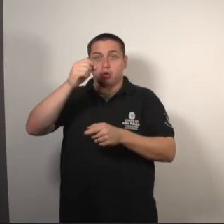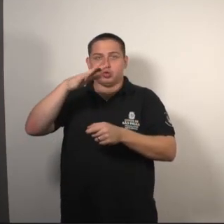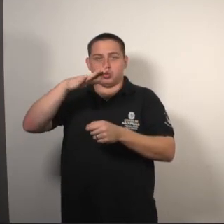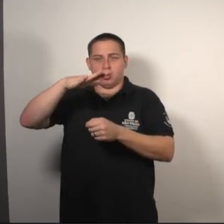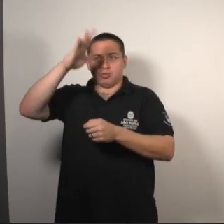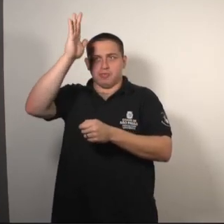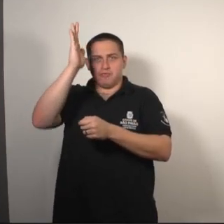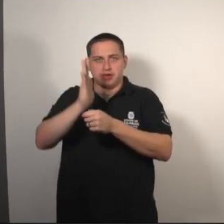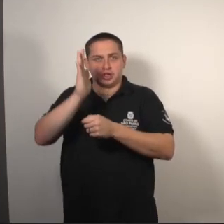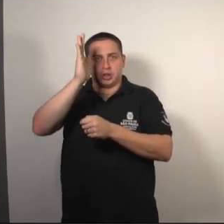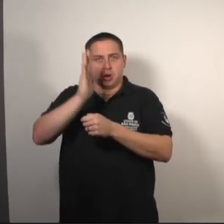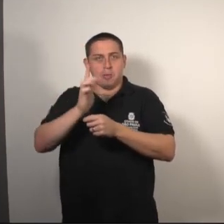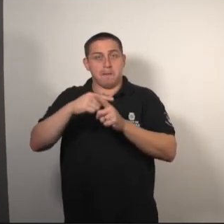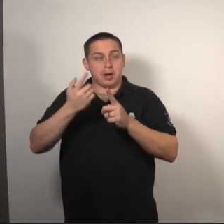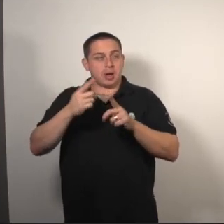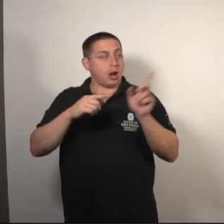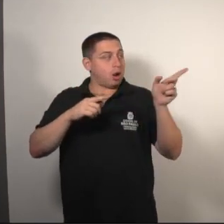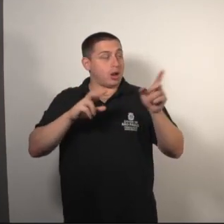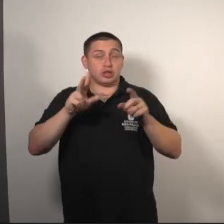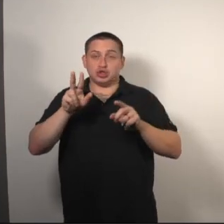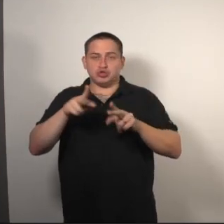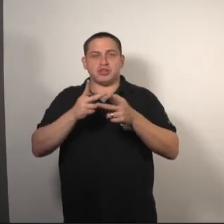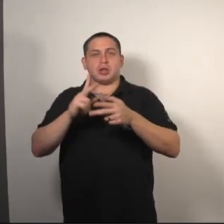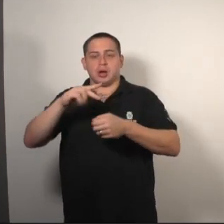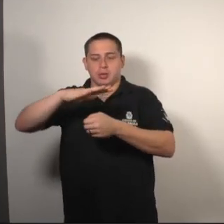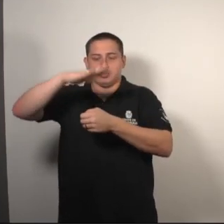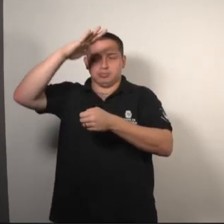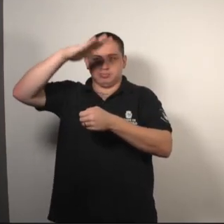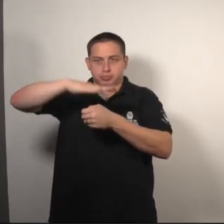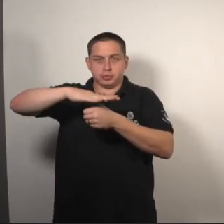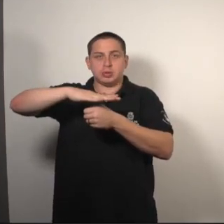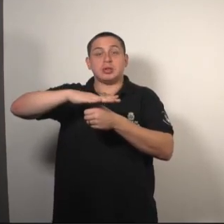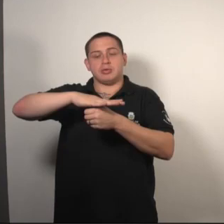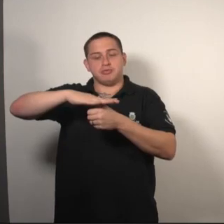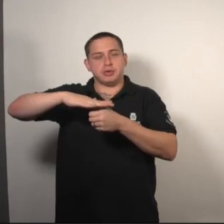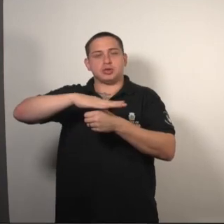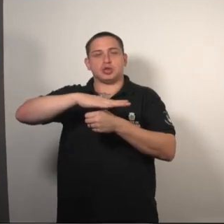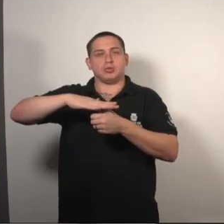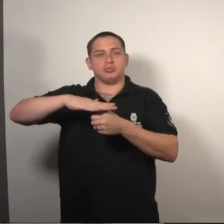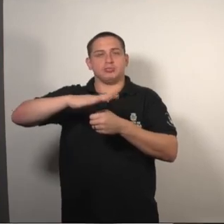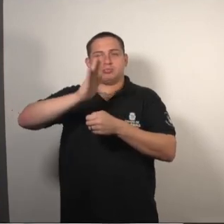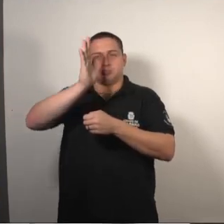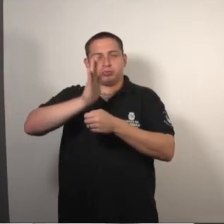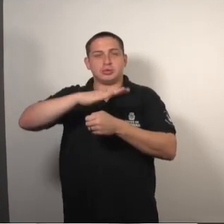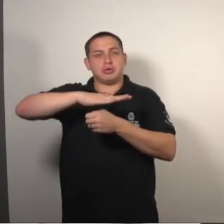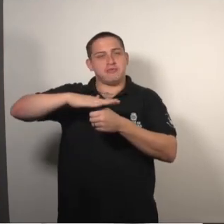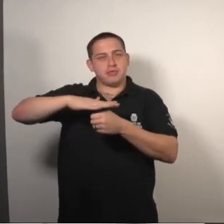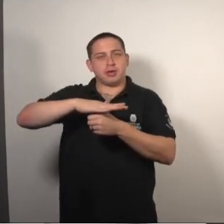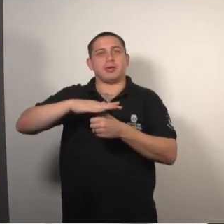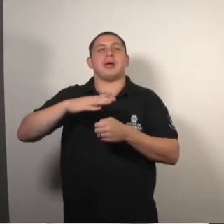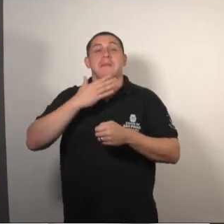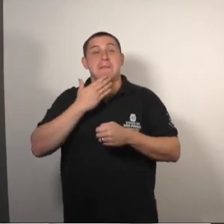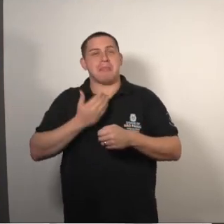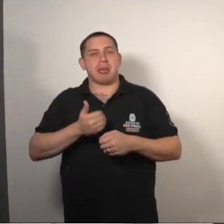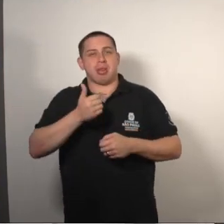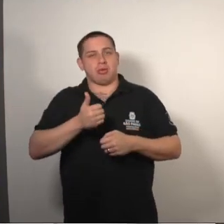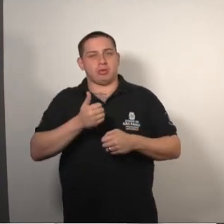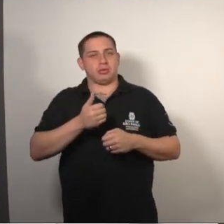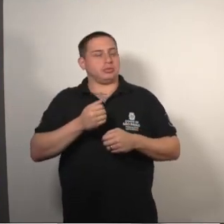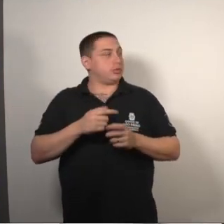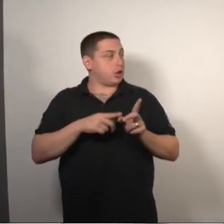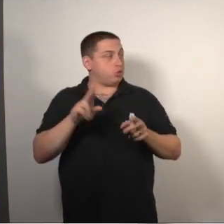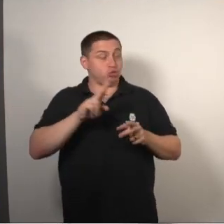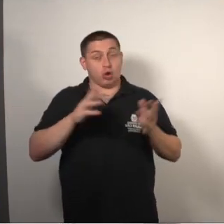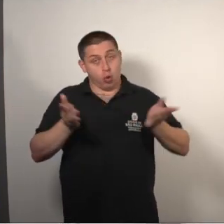Sim, eu queria complementar depois. Por favor, Mas não vai. Então, esse equipamento aqui é usado, é um antigo, ele já está identificado, como foi dito,